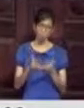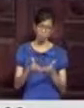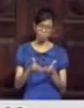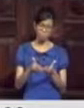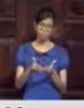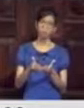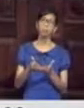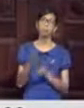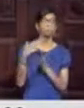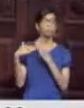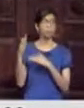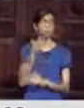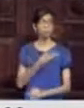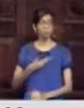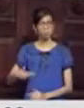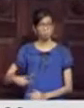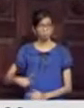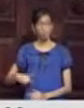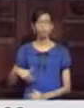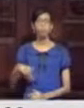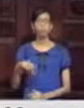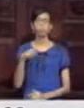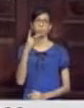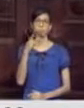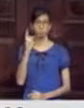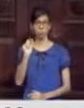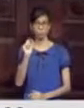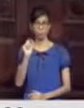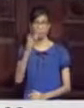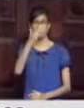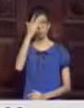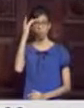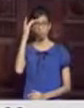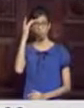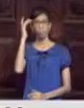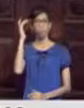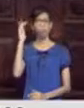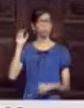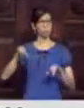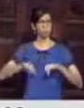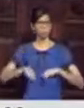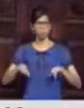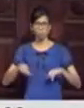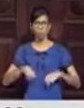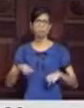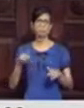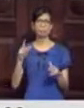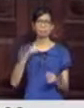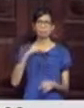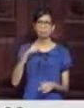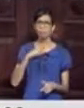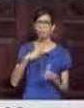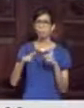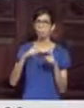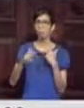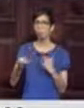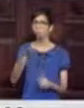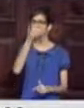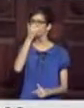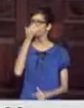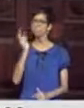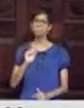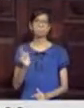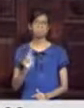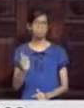altura, o governo colocava que o usuário não ia sofrer as custas da